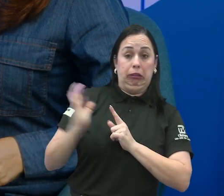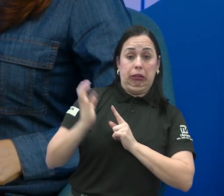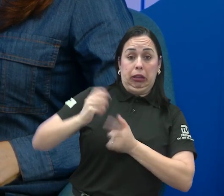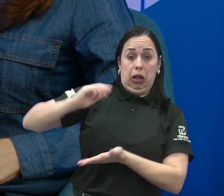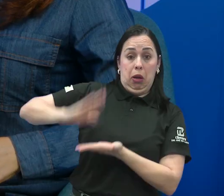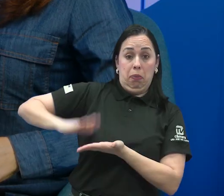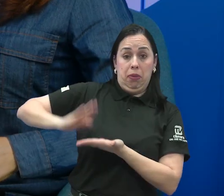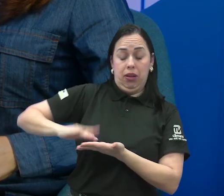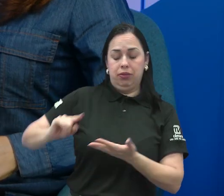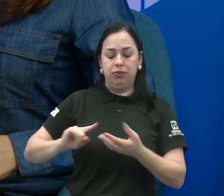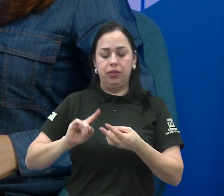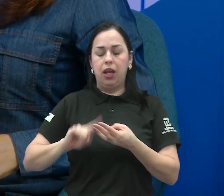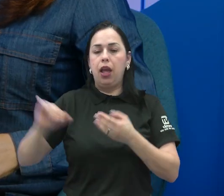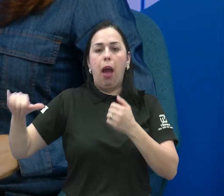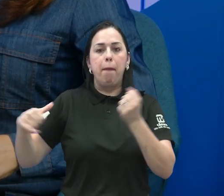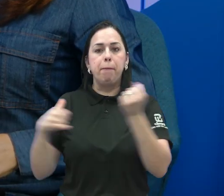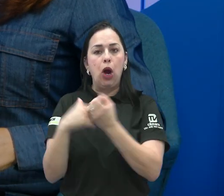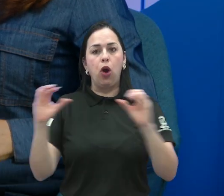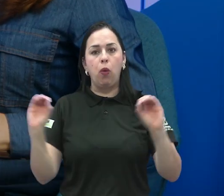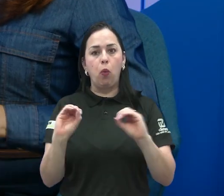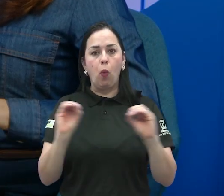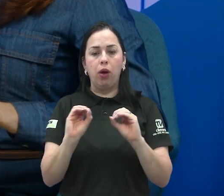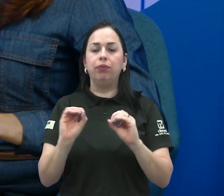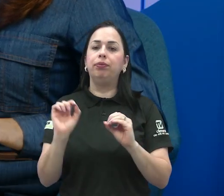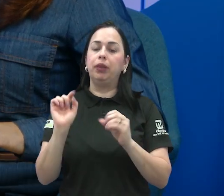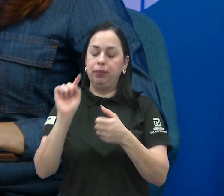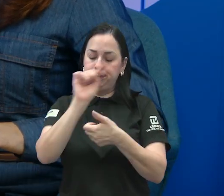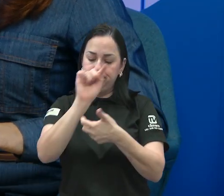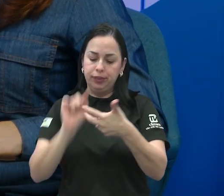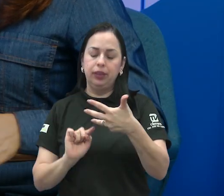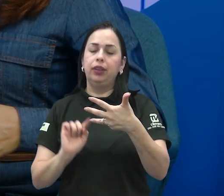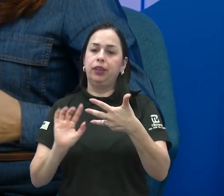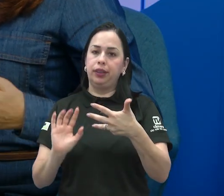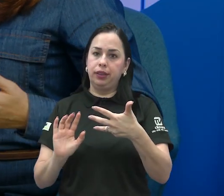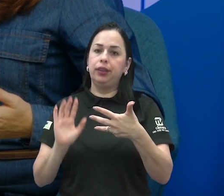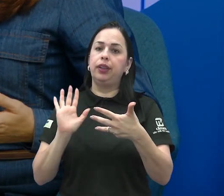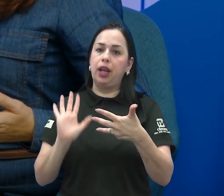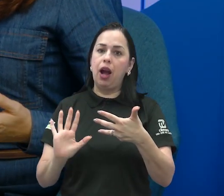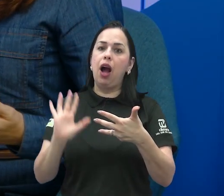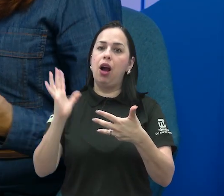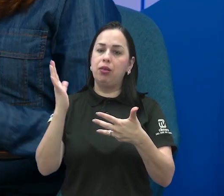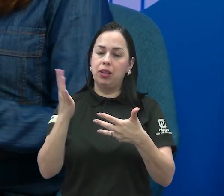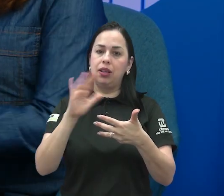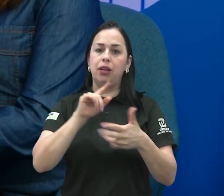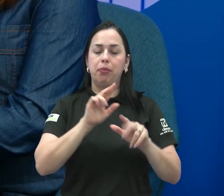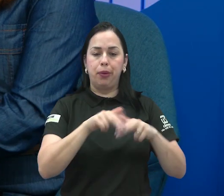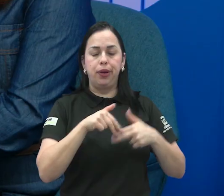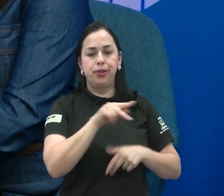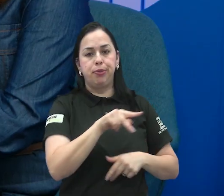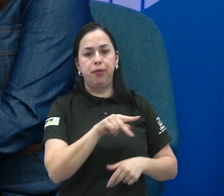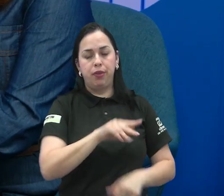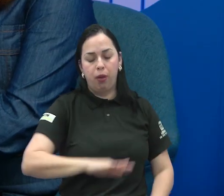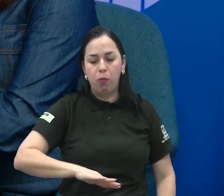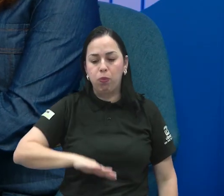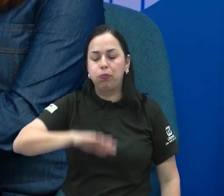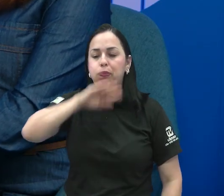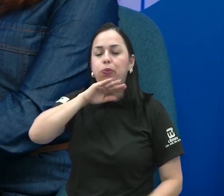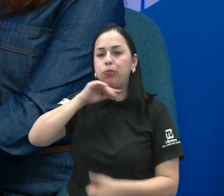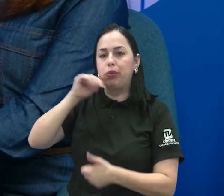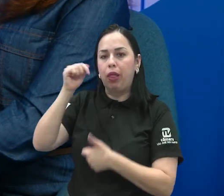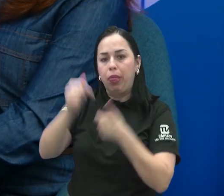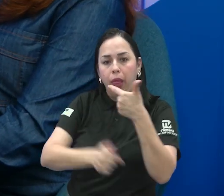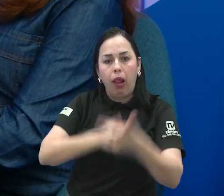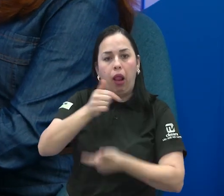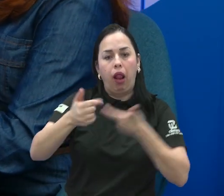resultados e falta de apoio emocional são alguns dos fatores que contribuem para o esgotamento de muitos professores